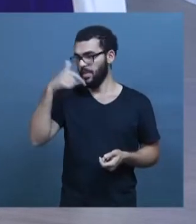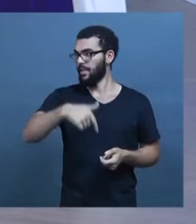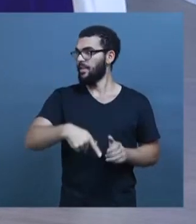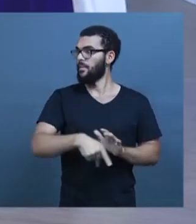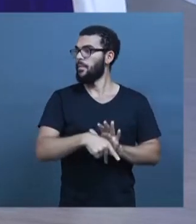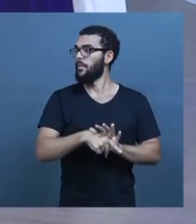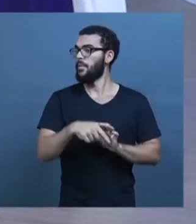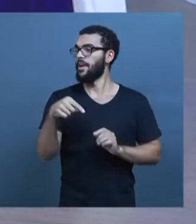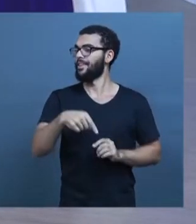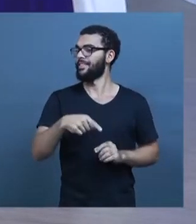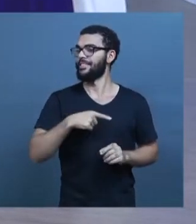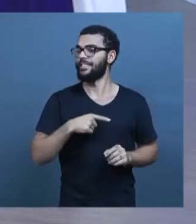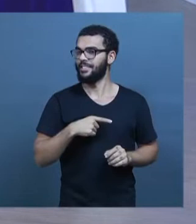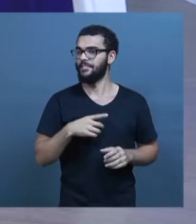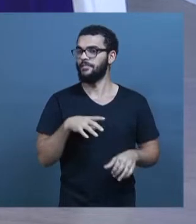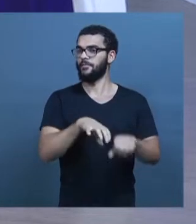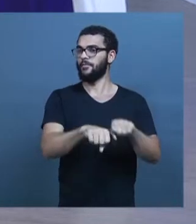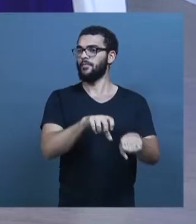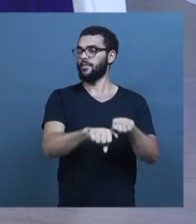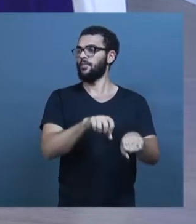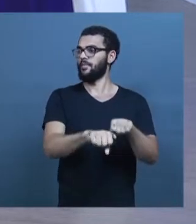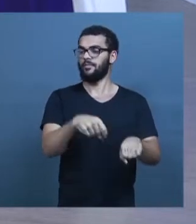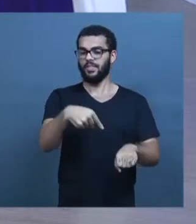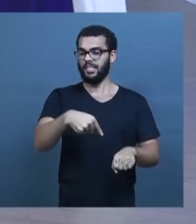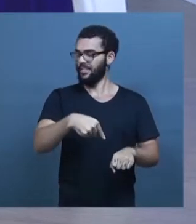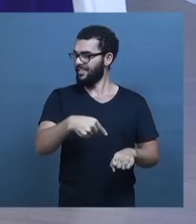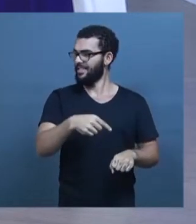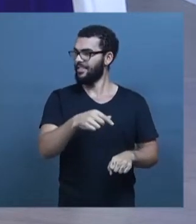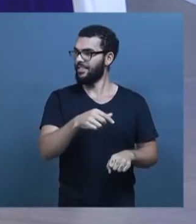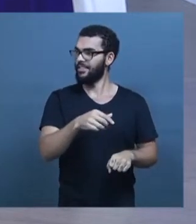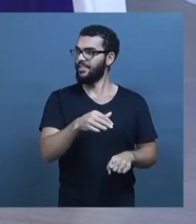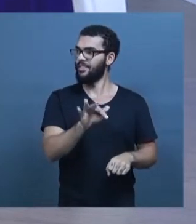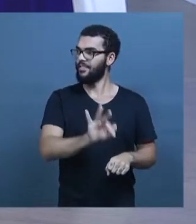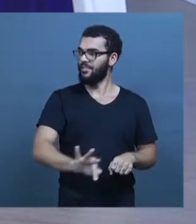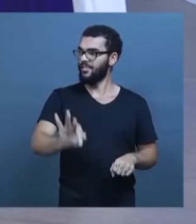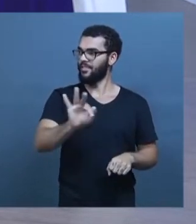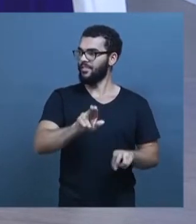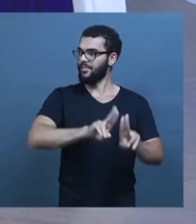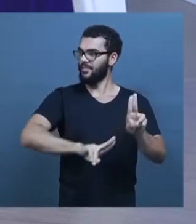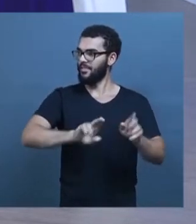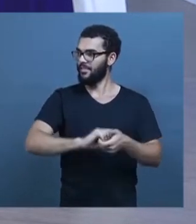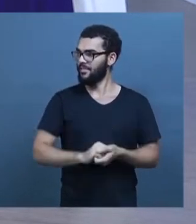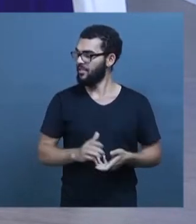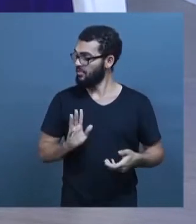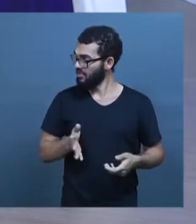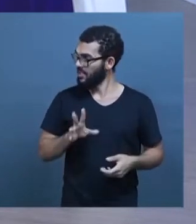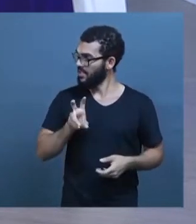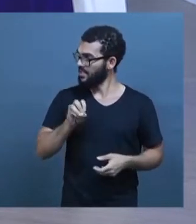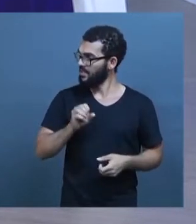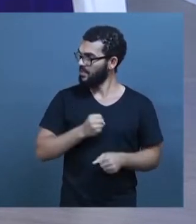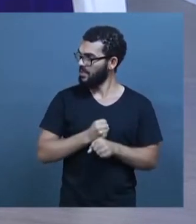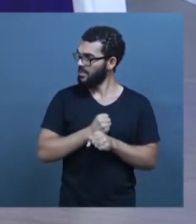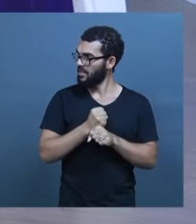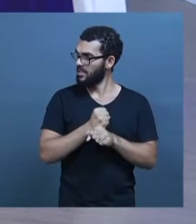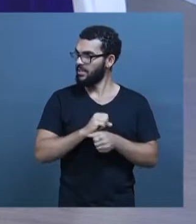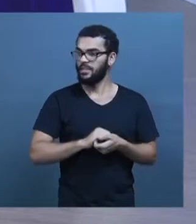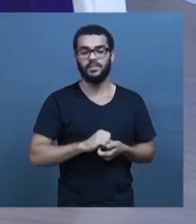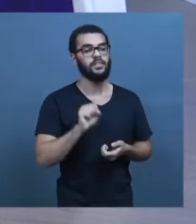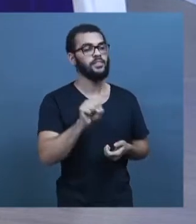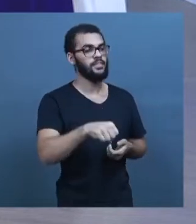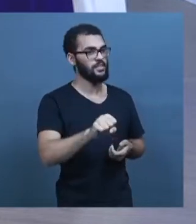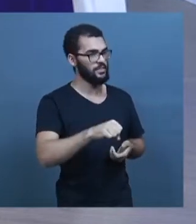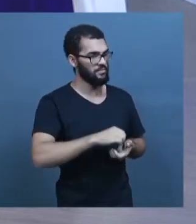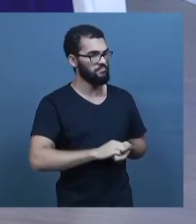né? Muitos foram formados, passaram pela UFO. Né? Por nossa felicidade. 50 anos, né? 50 Muitas anos. Pessoas, então,